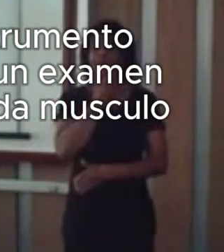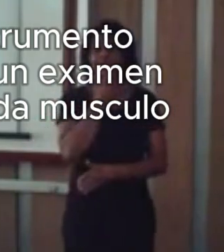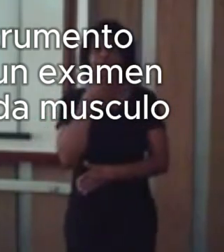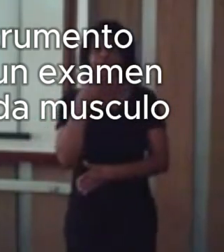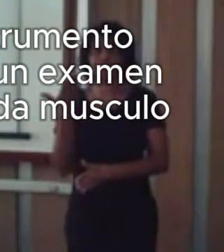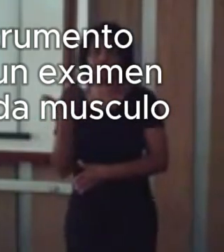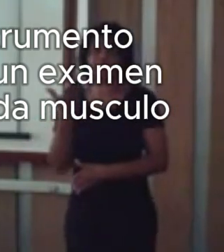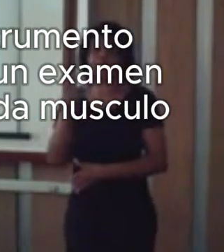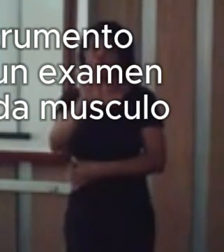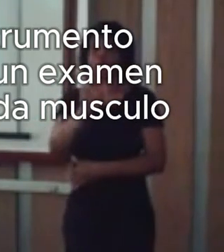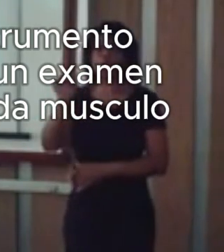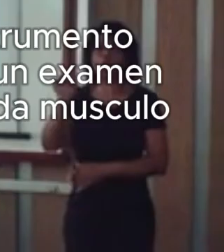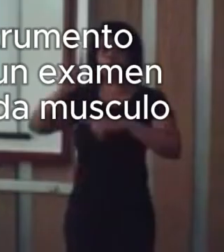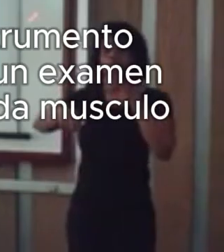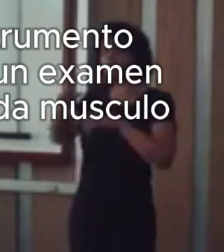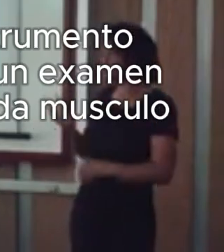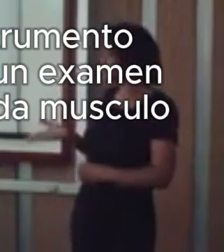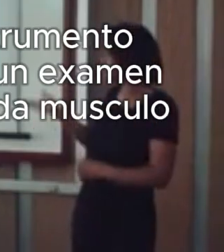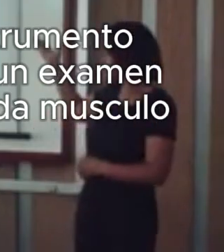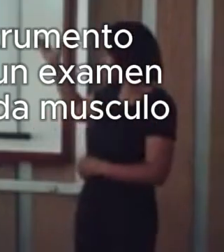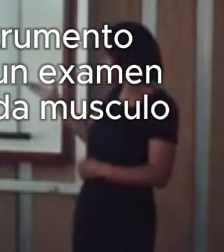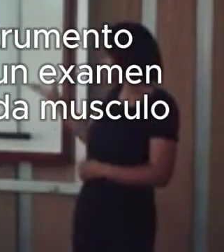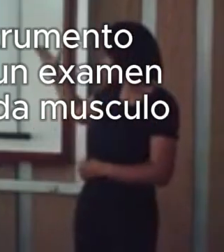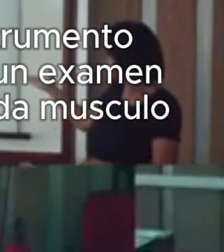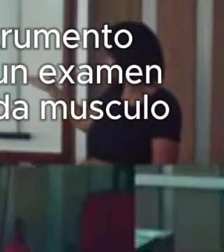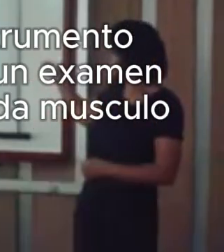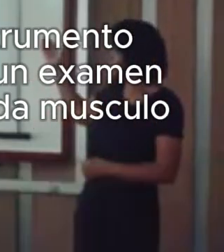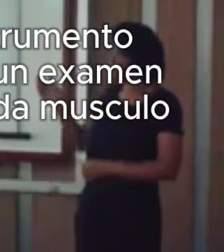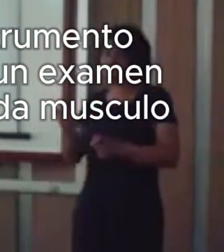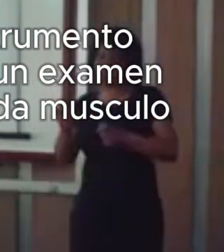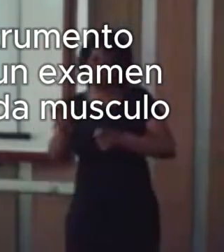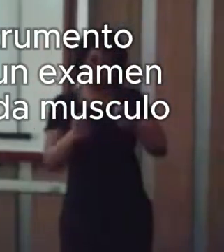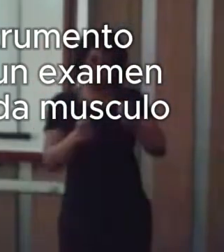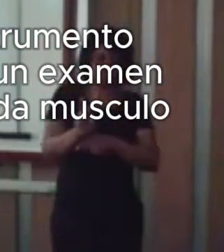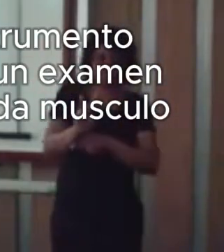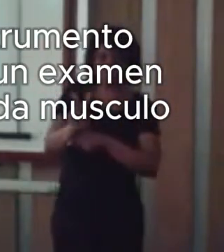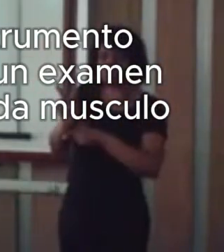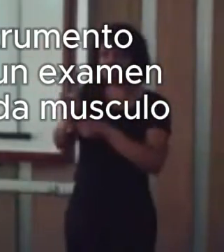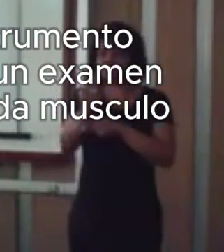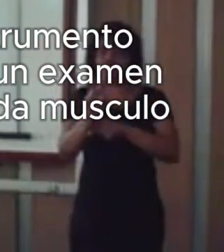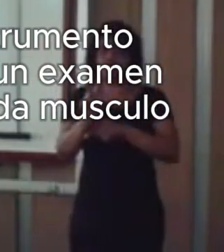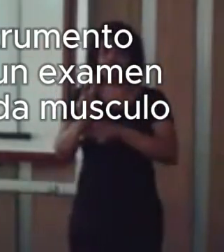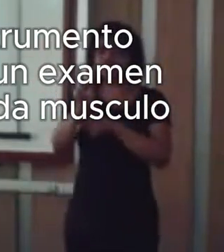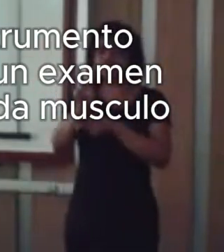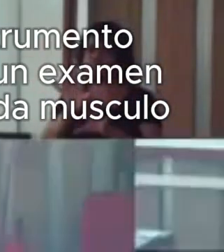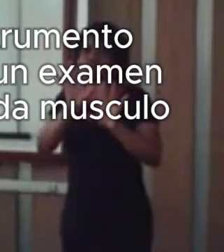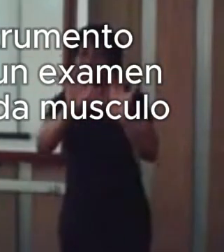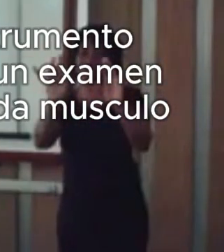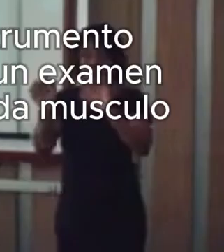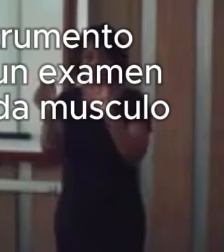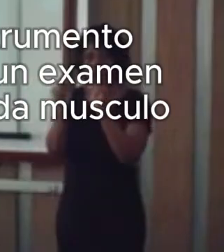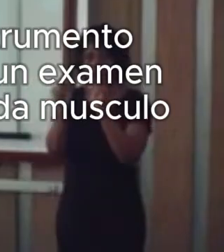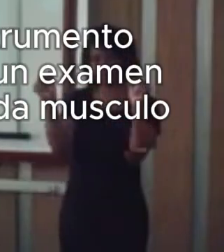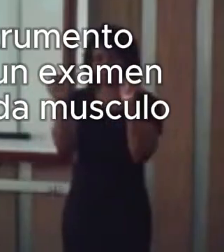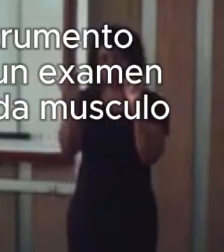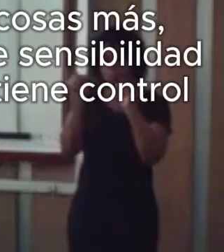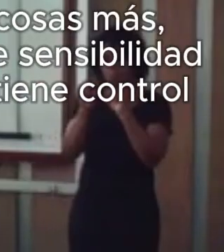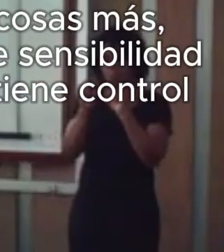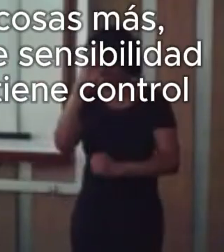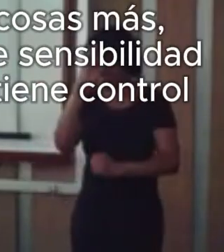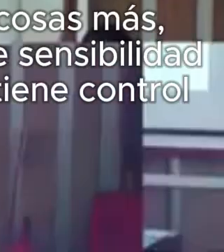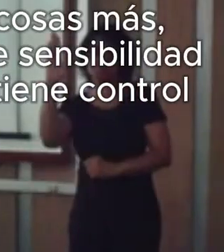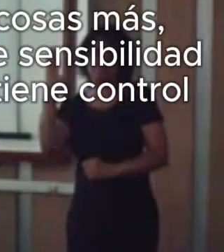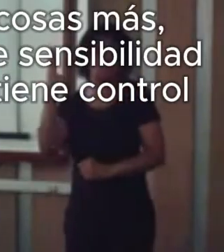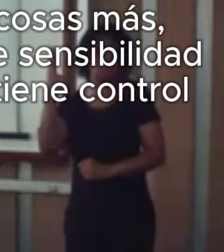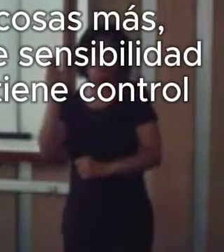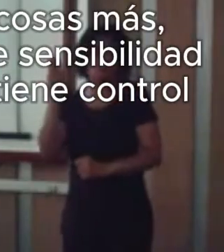Então, usa esse instrumento aqui, que vai monitorar cada dermátomo e cada músculo, chave, não chave,